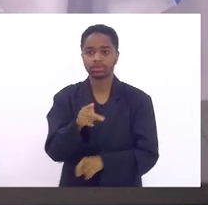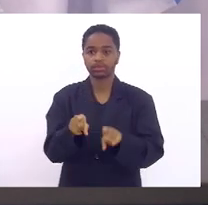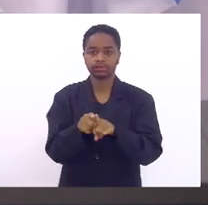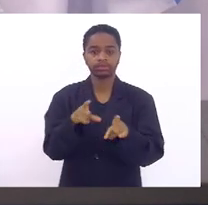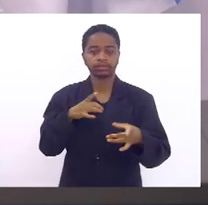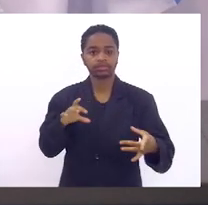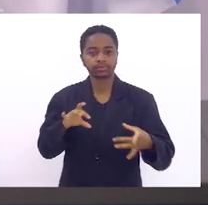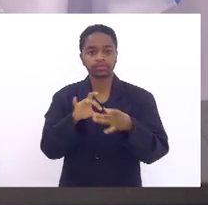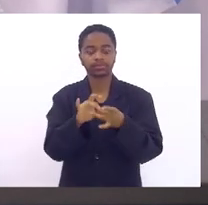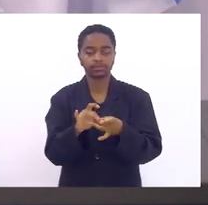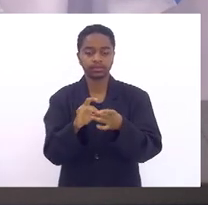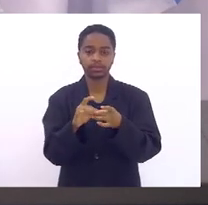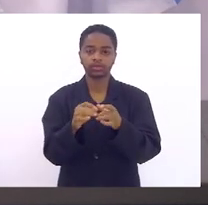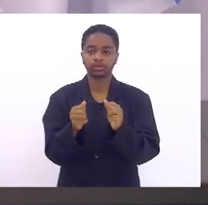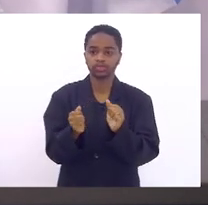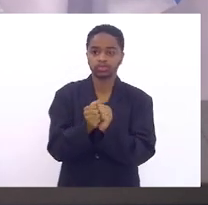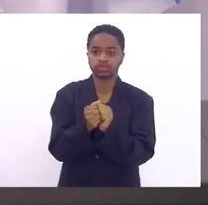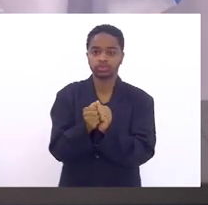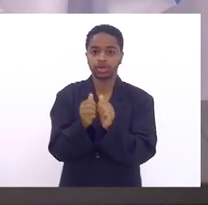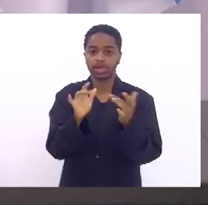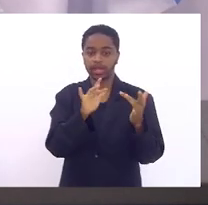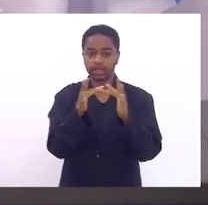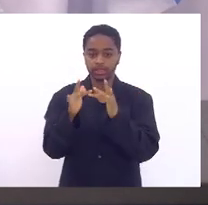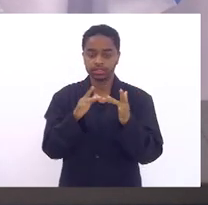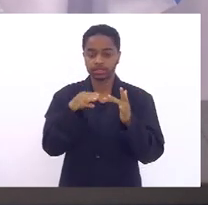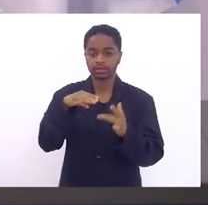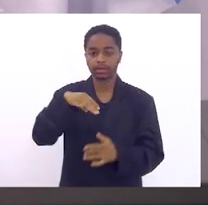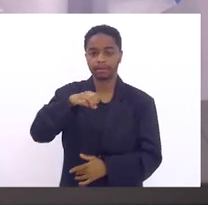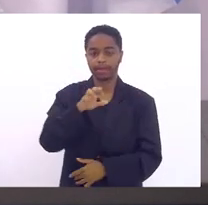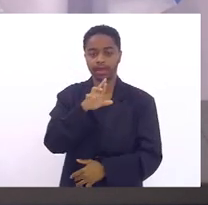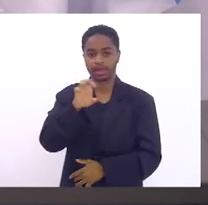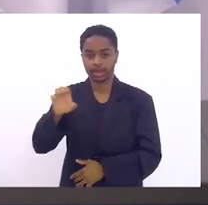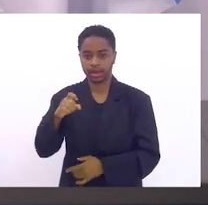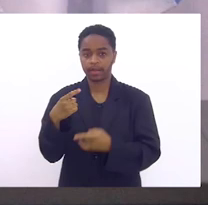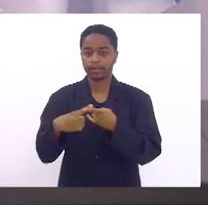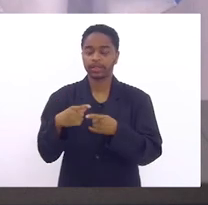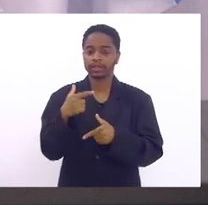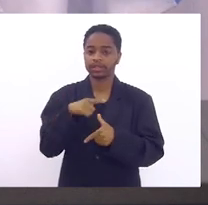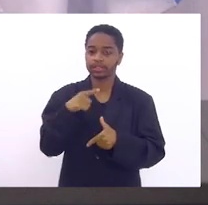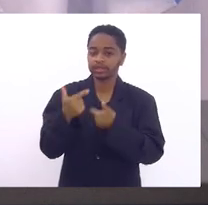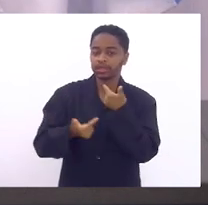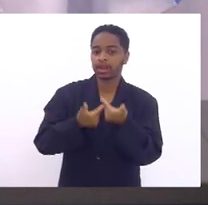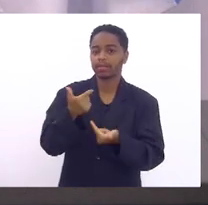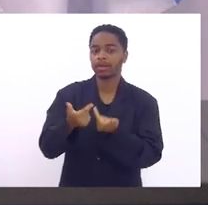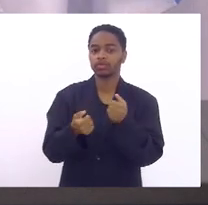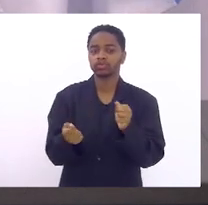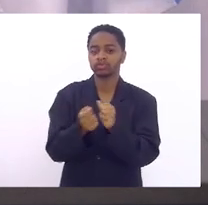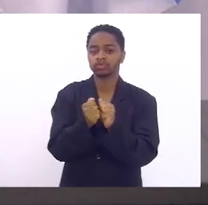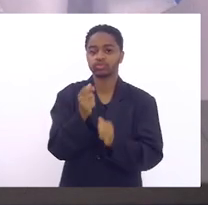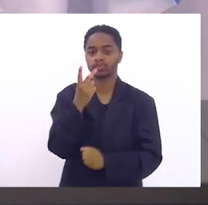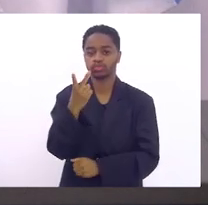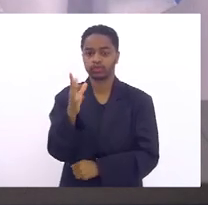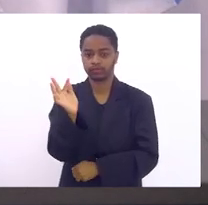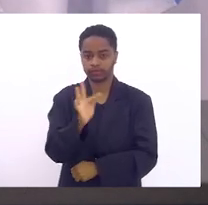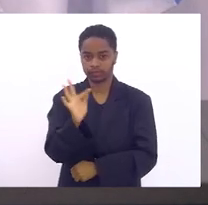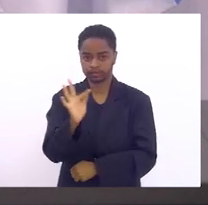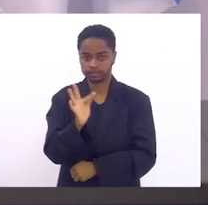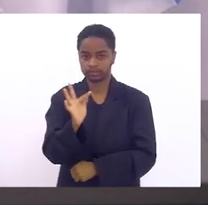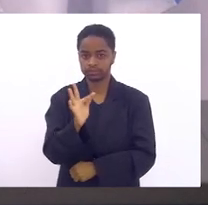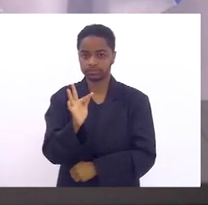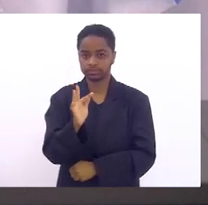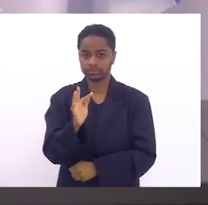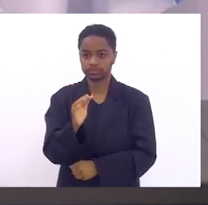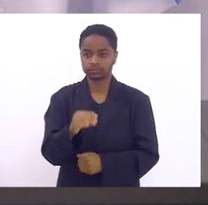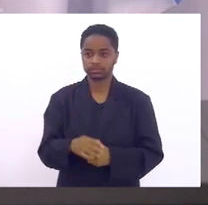a redes da mulher redes da mulher redes da Maré que tem um trabalho com duas universidades eh